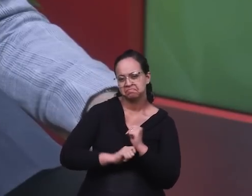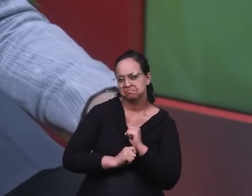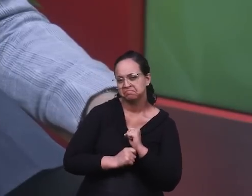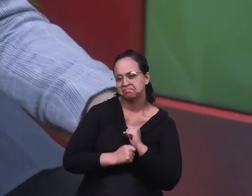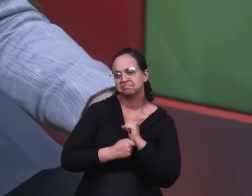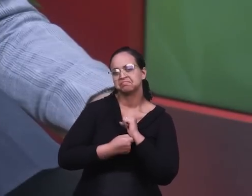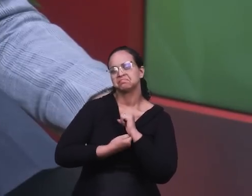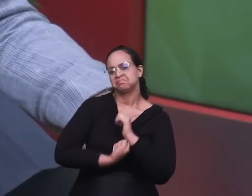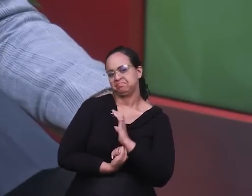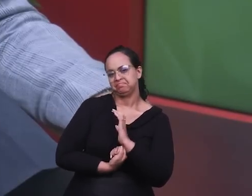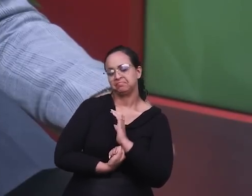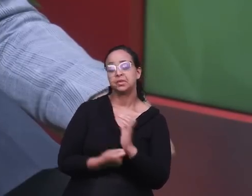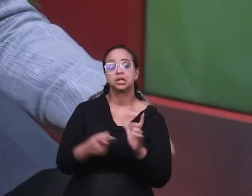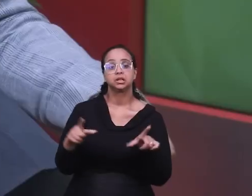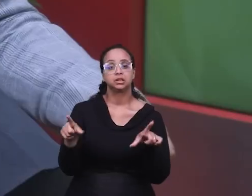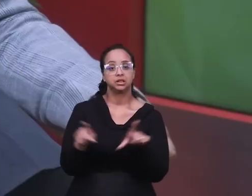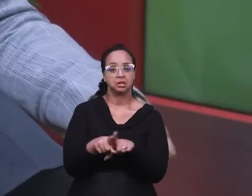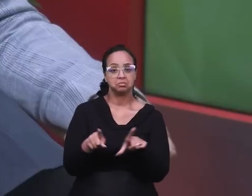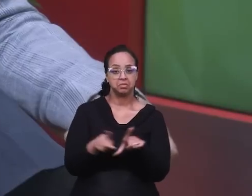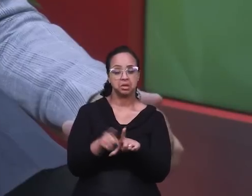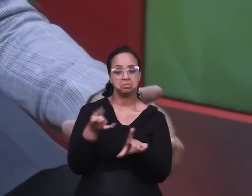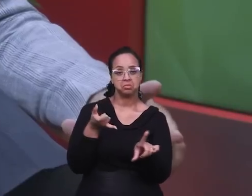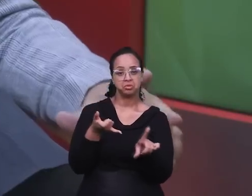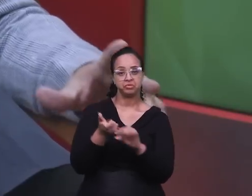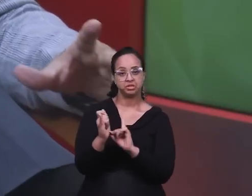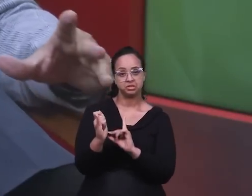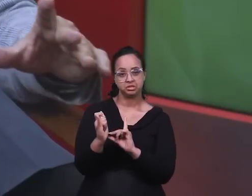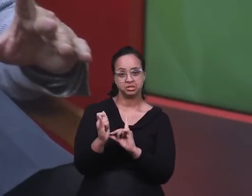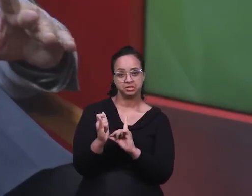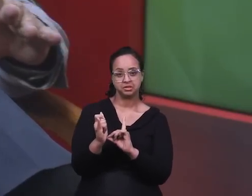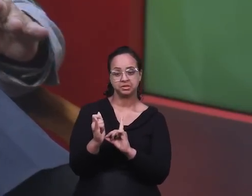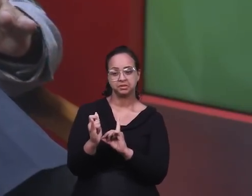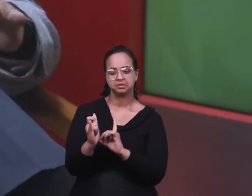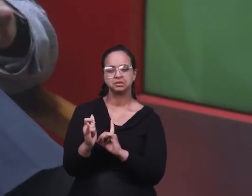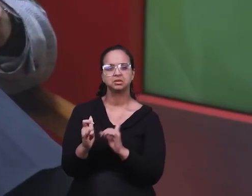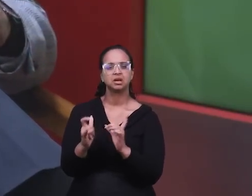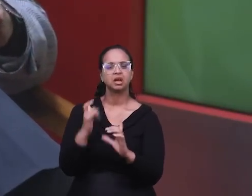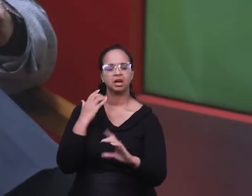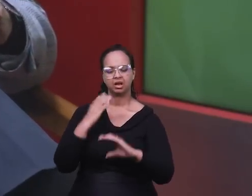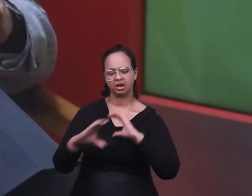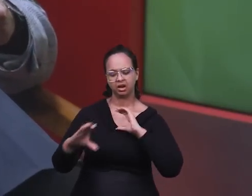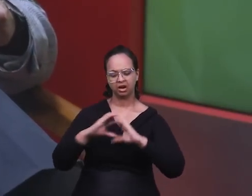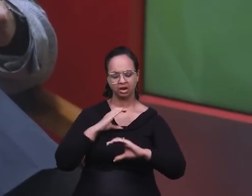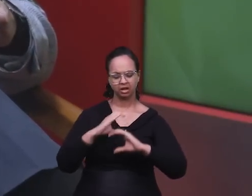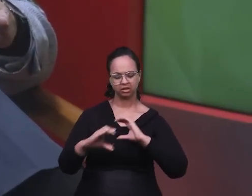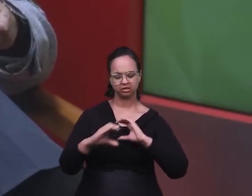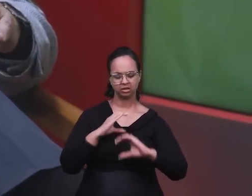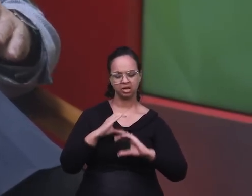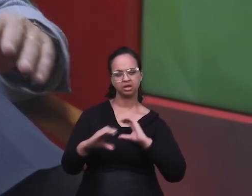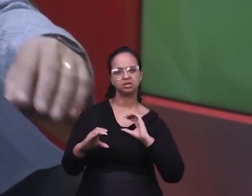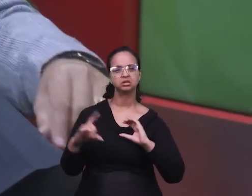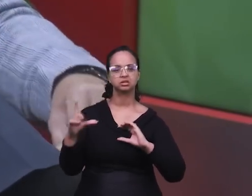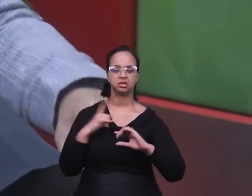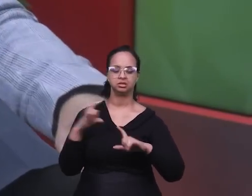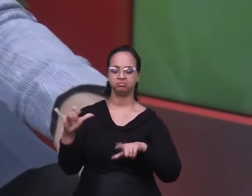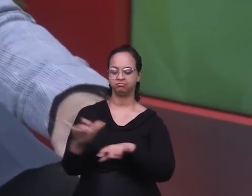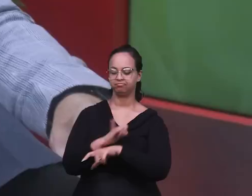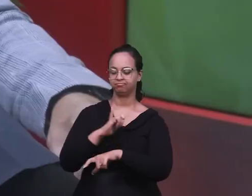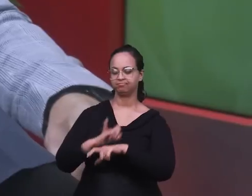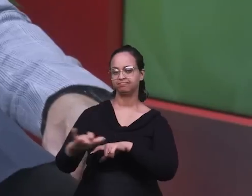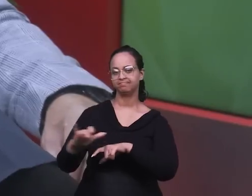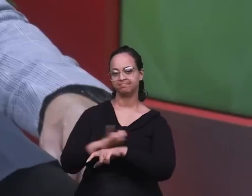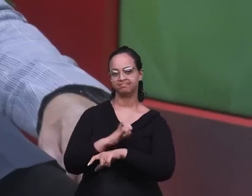mistérios, em profecias. Portanto, Cantares, o livro de Cantares, é um